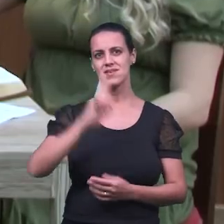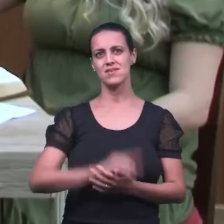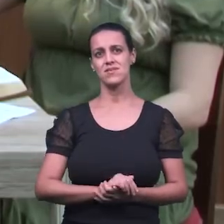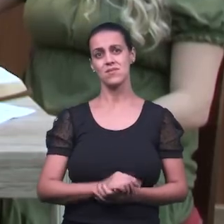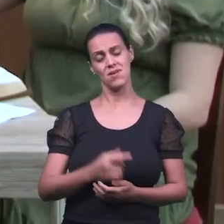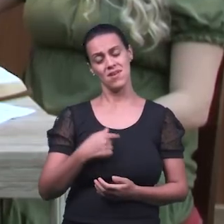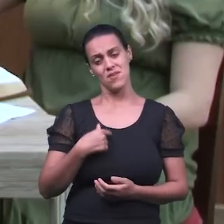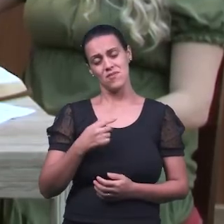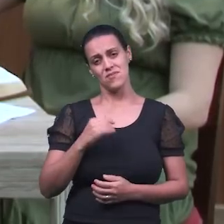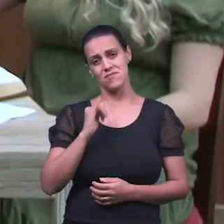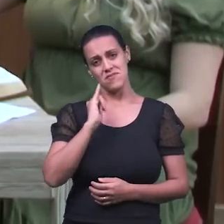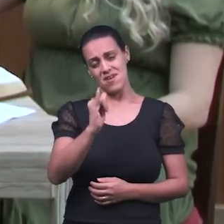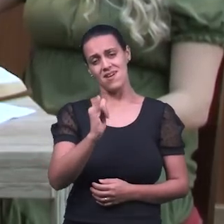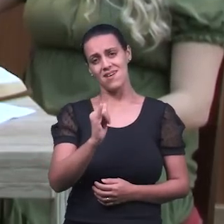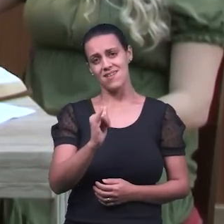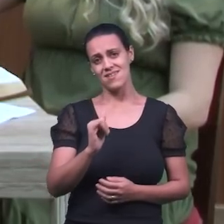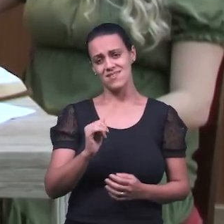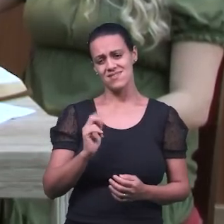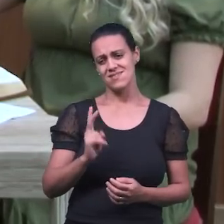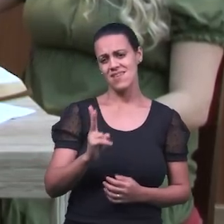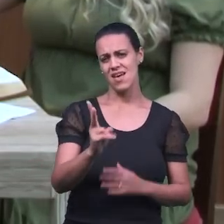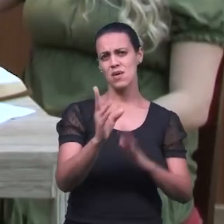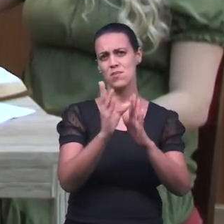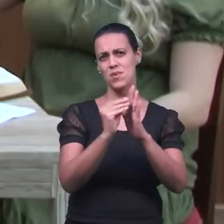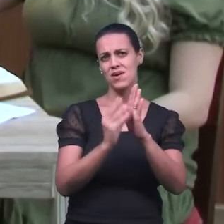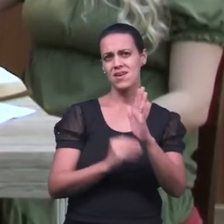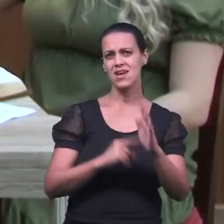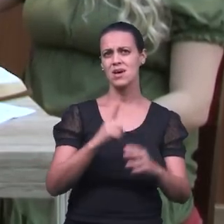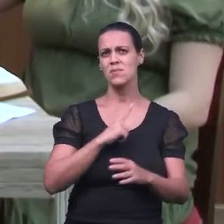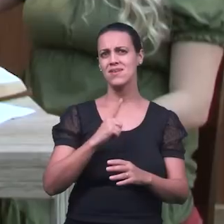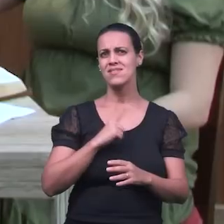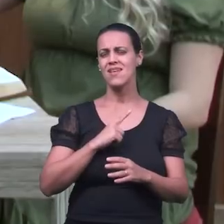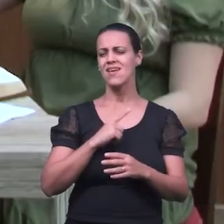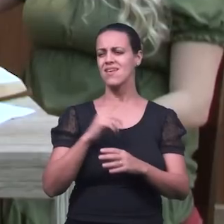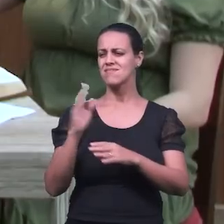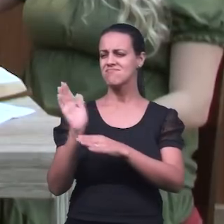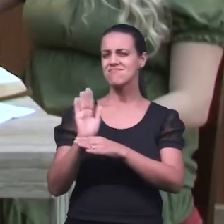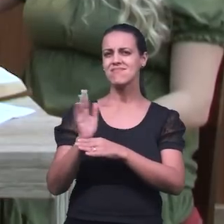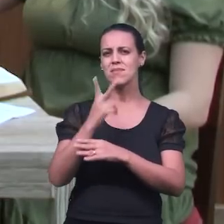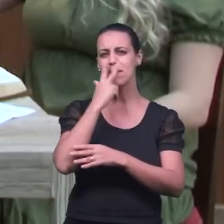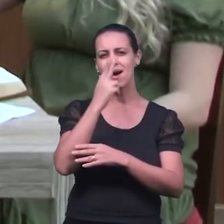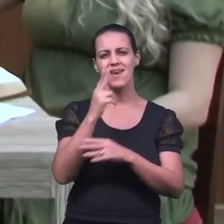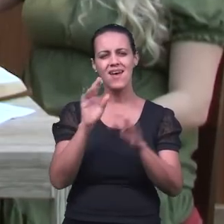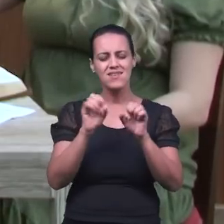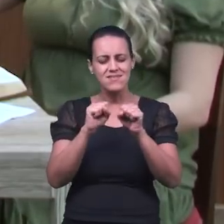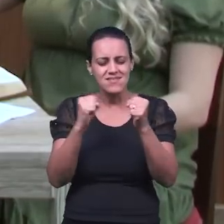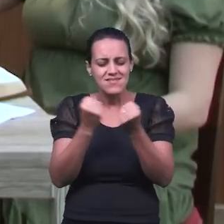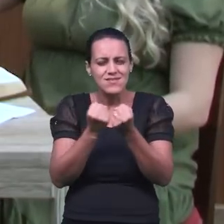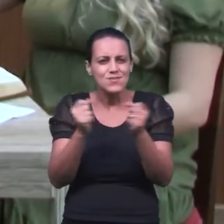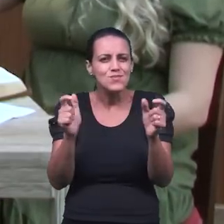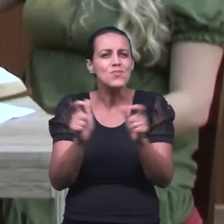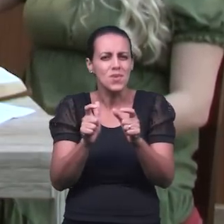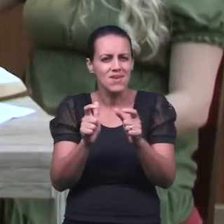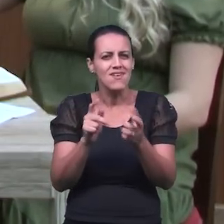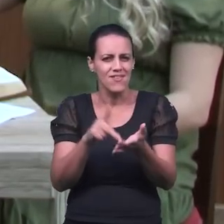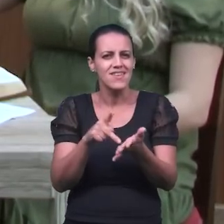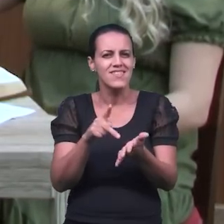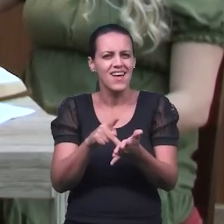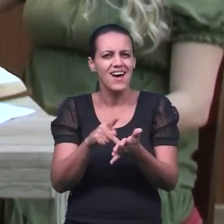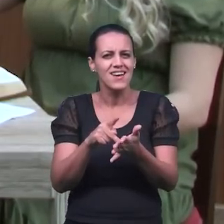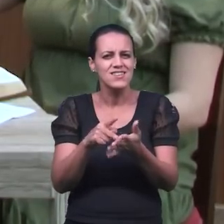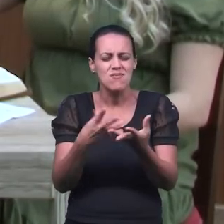atrever a dizer que a cada programa onde assistimos essas participações é como um mini seminário que fazemos, não é verdade?